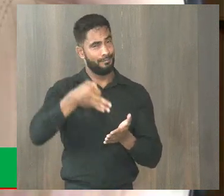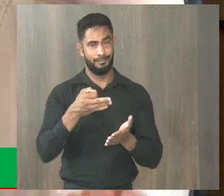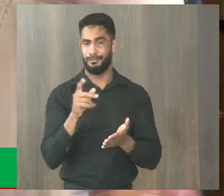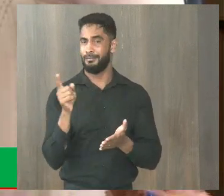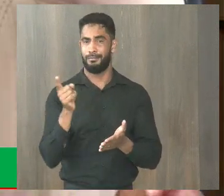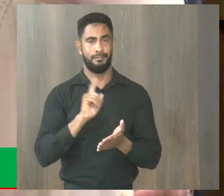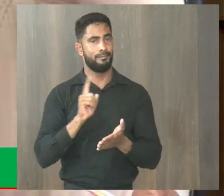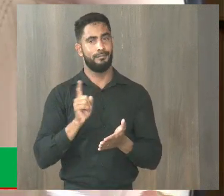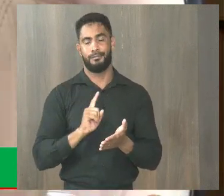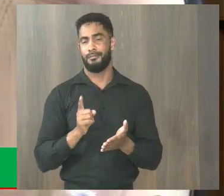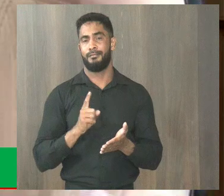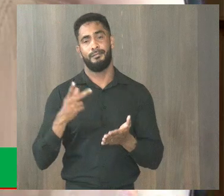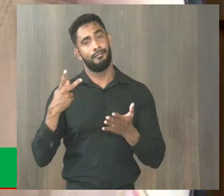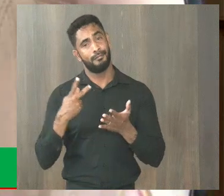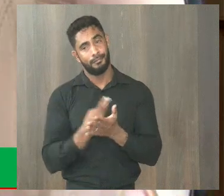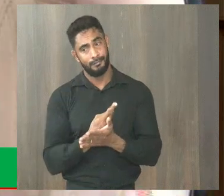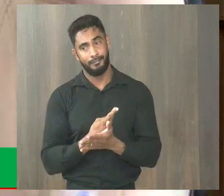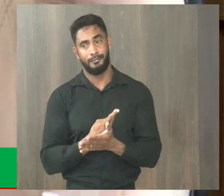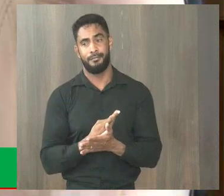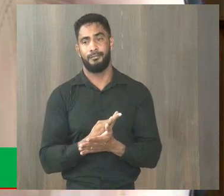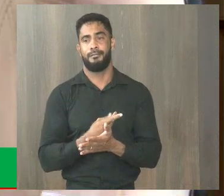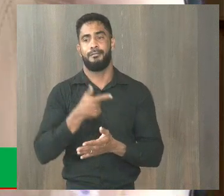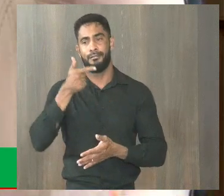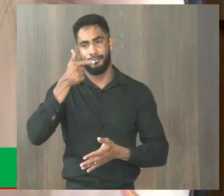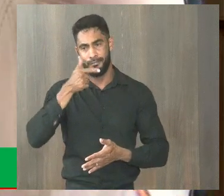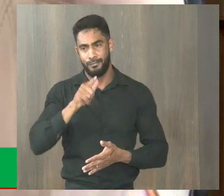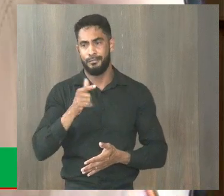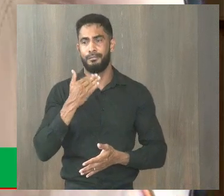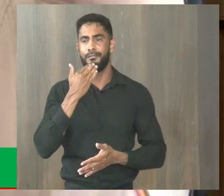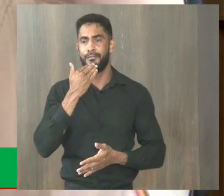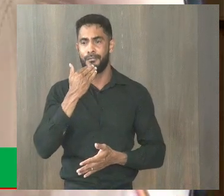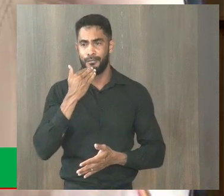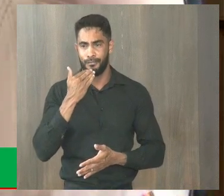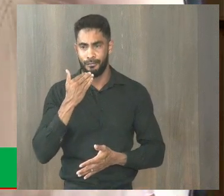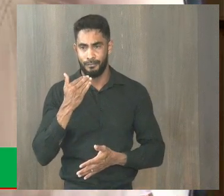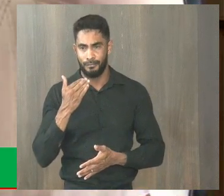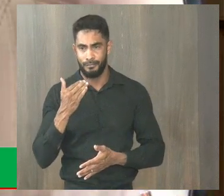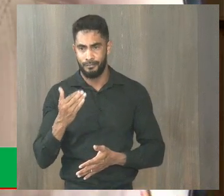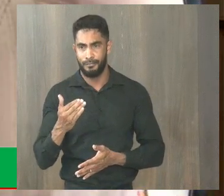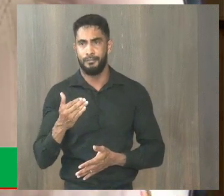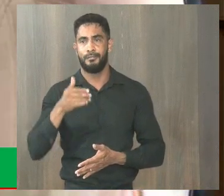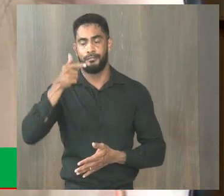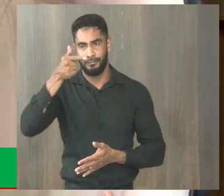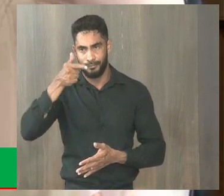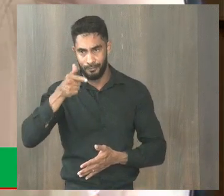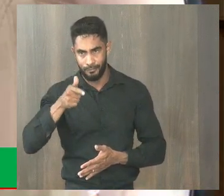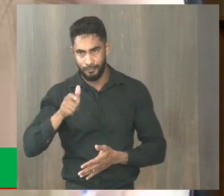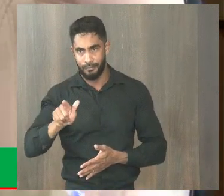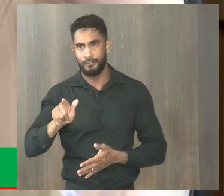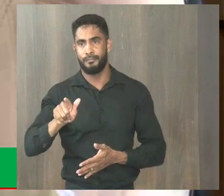meu entendimento. Já várias vezes solicitamos aqui, e mais uma vez,